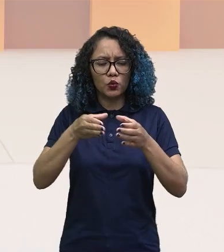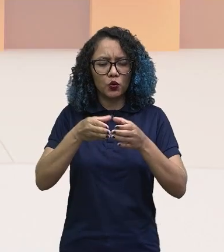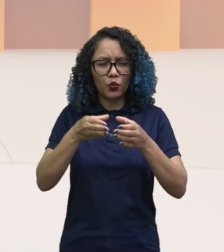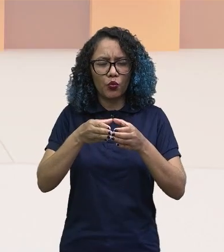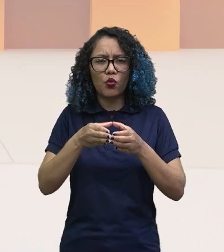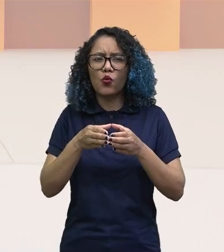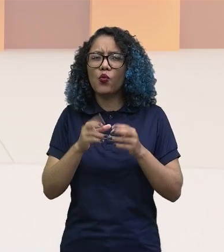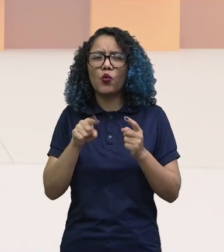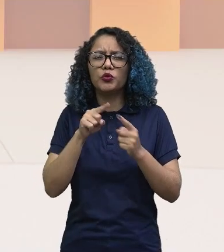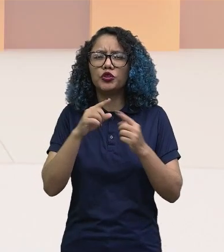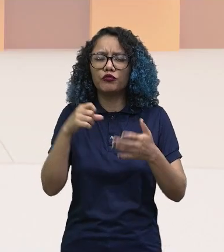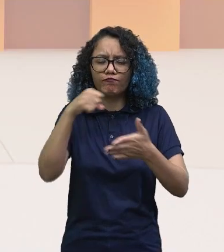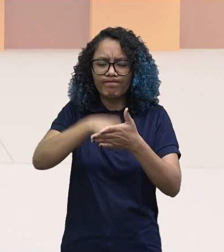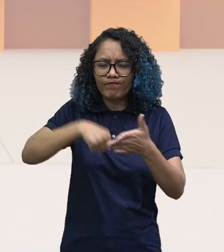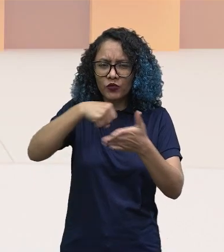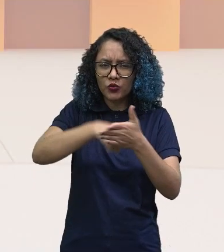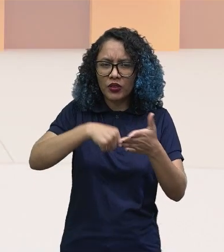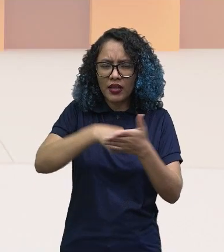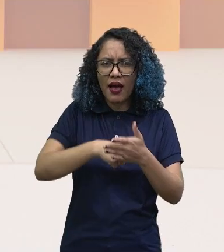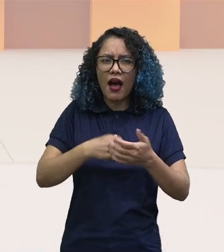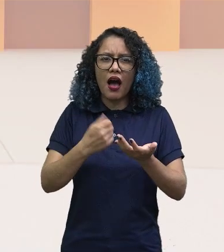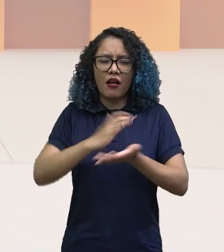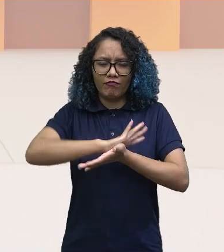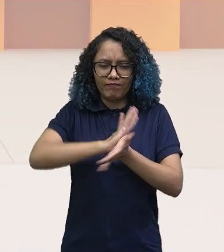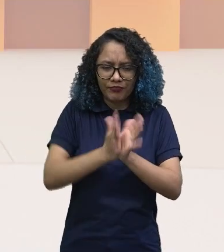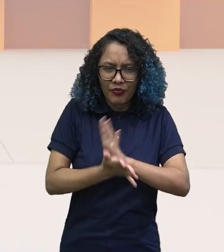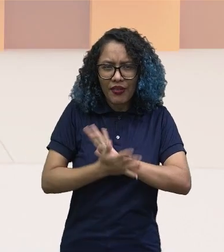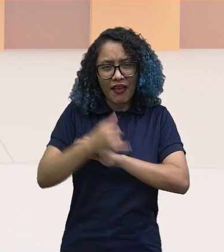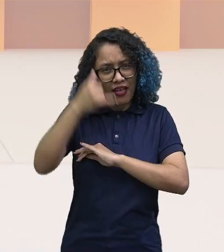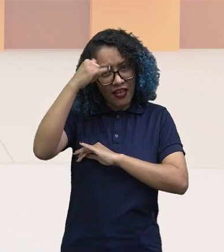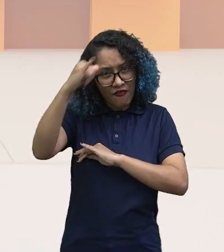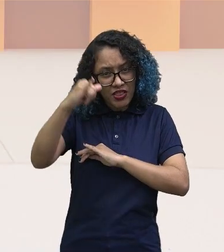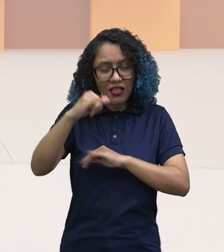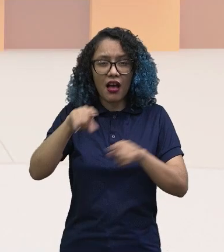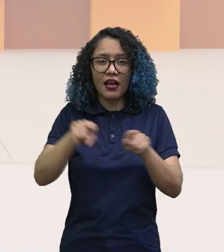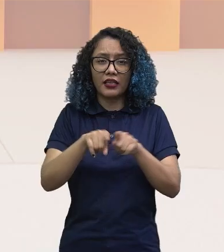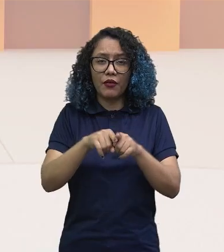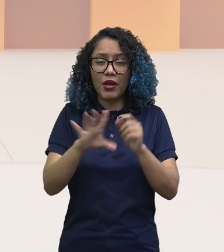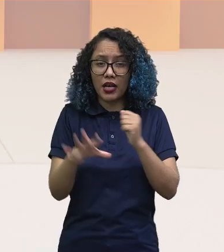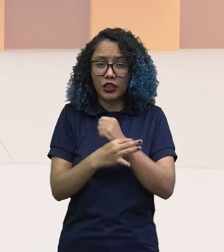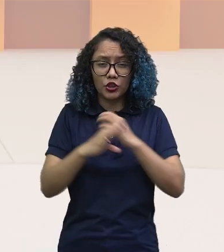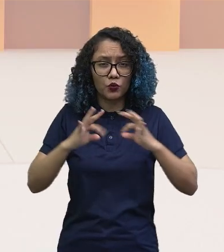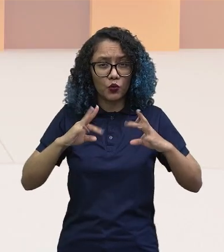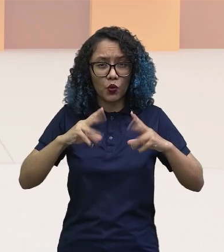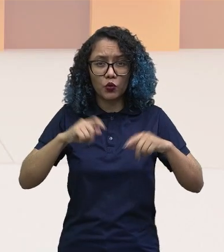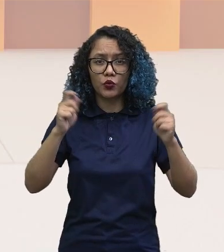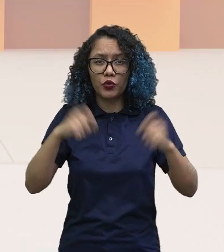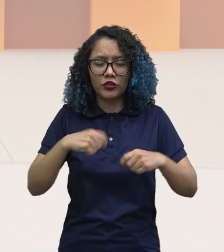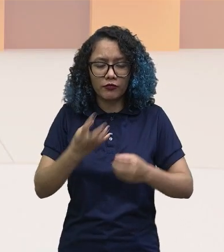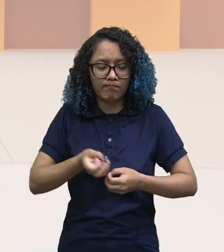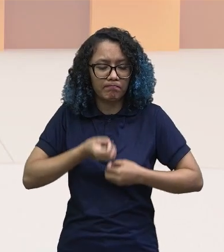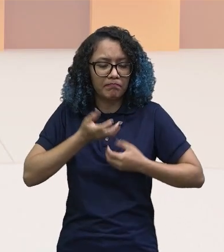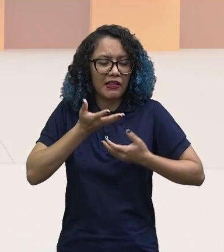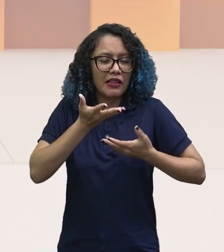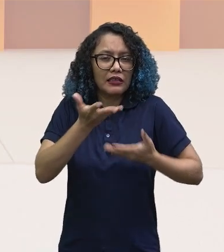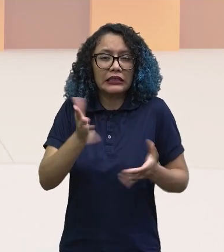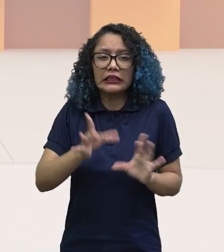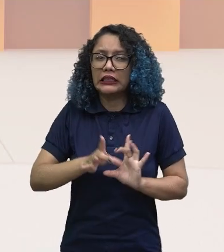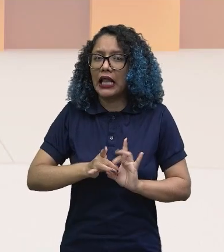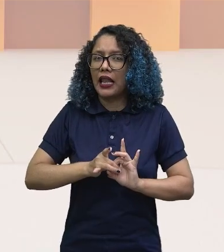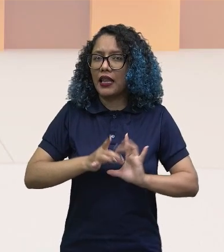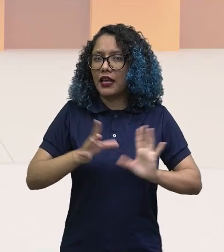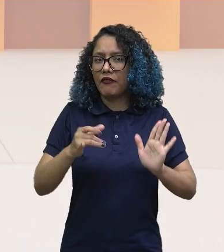busca combater a discriminação e garantir que todos possam expressar livremente a